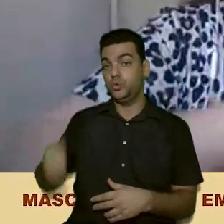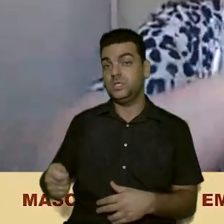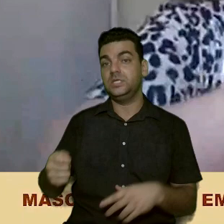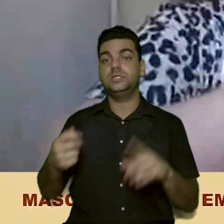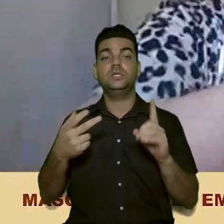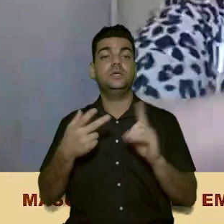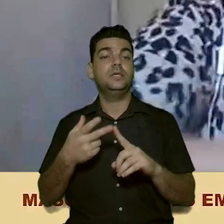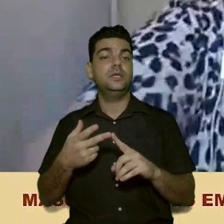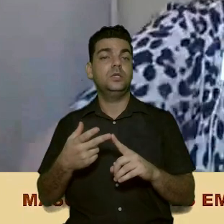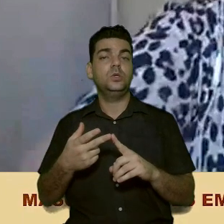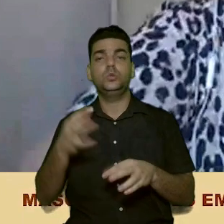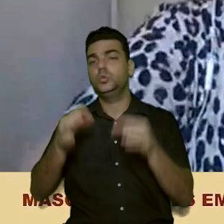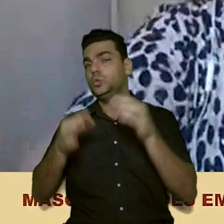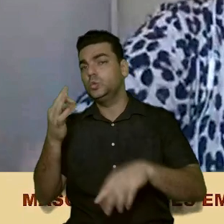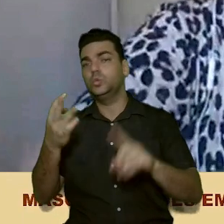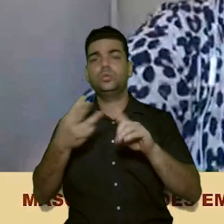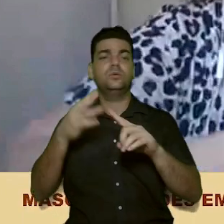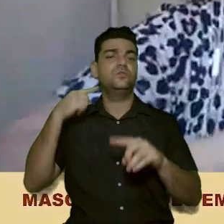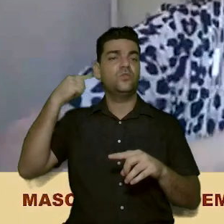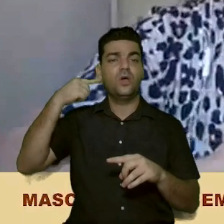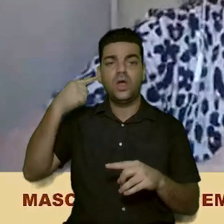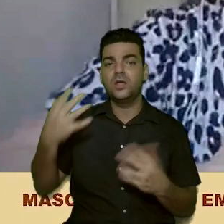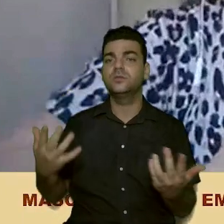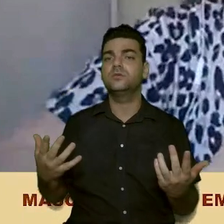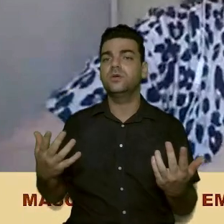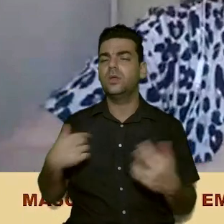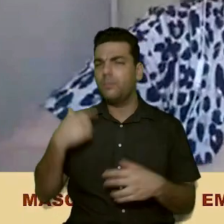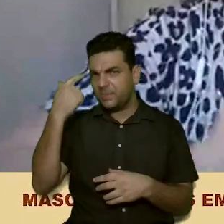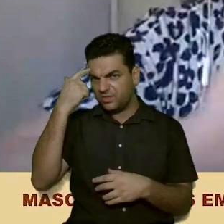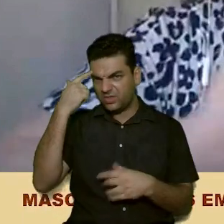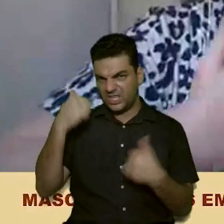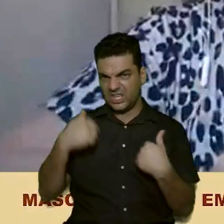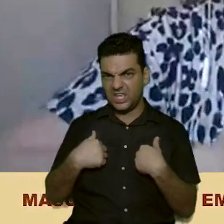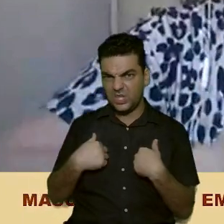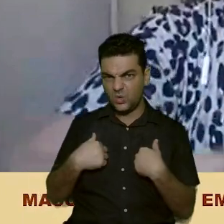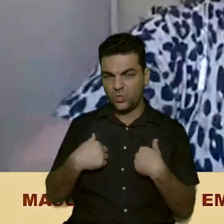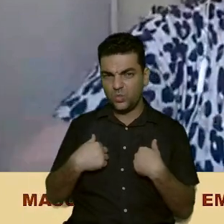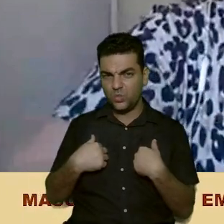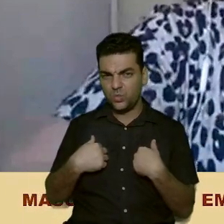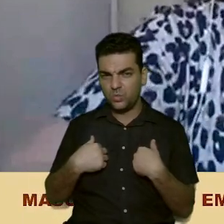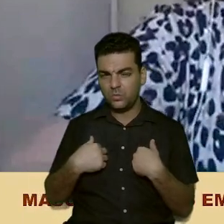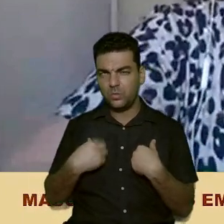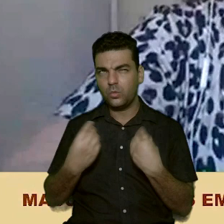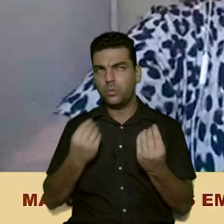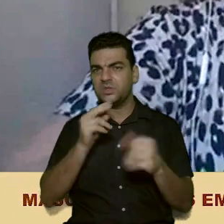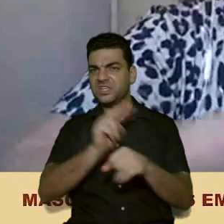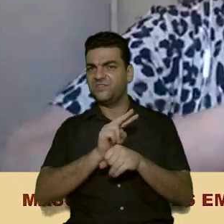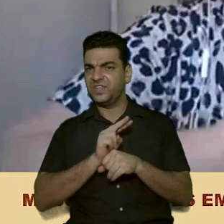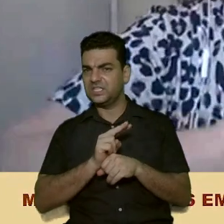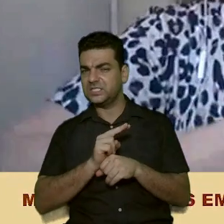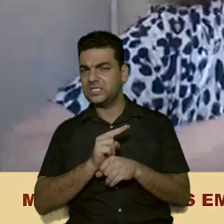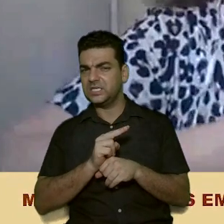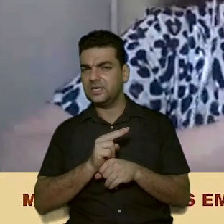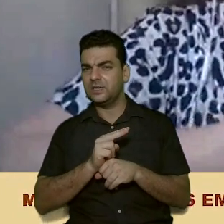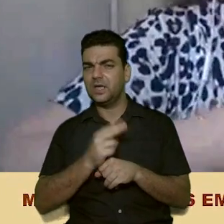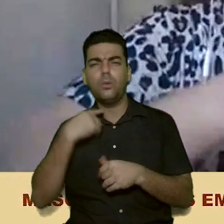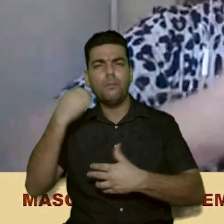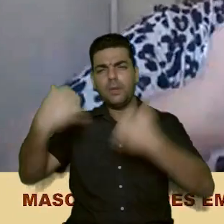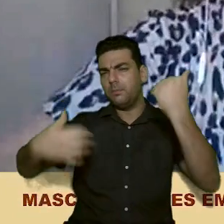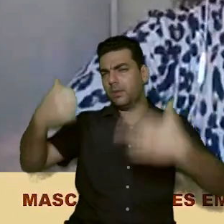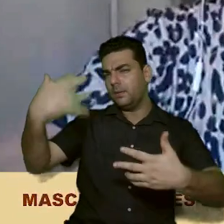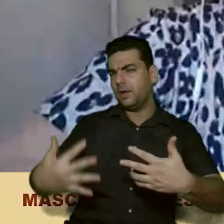público, ou se eu sou um advogado, é correto, né, no exercício do direito de defesa do meu cliente, por exemplo,